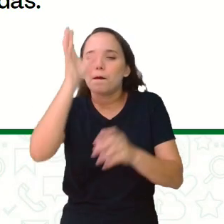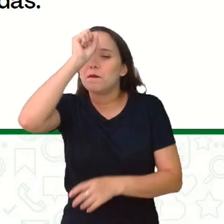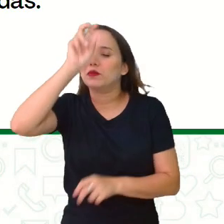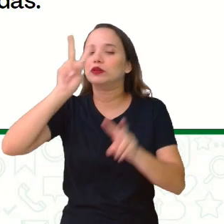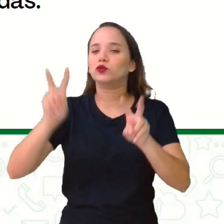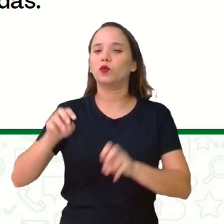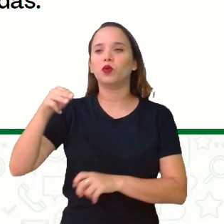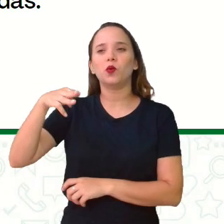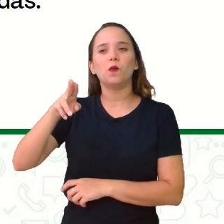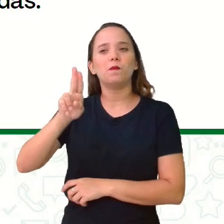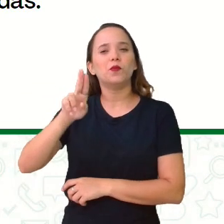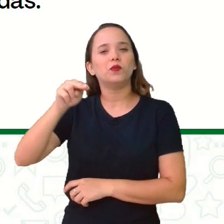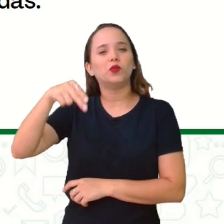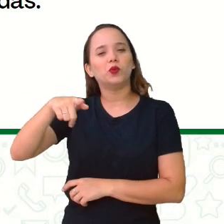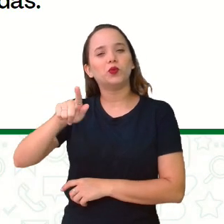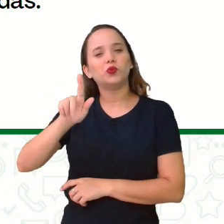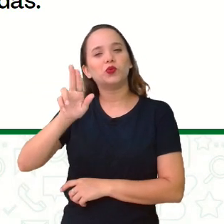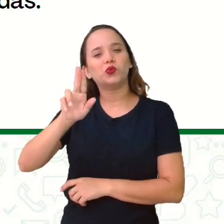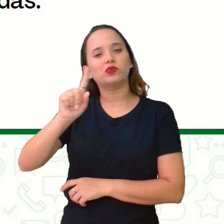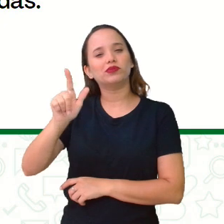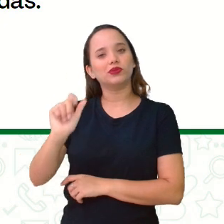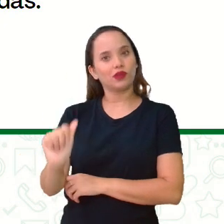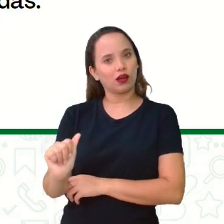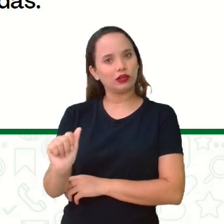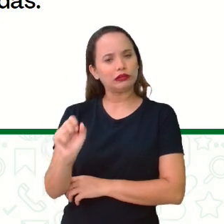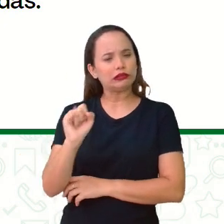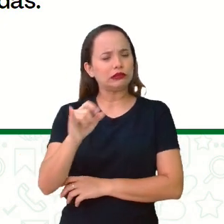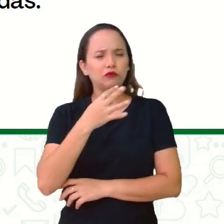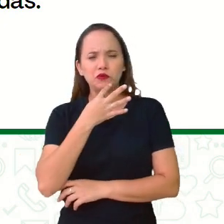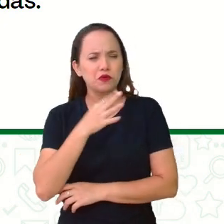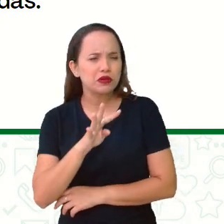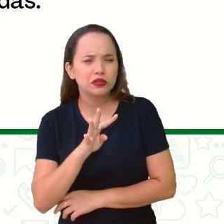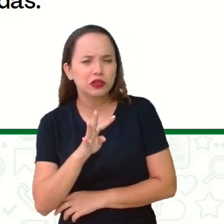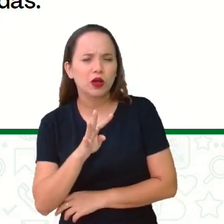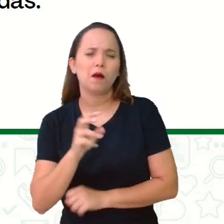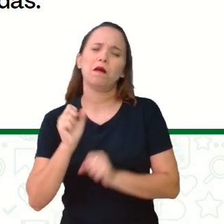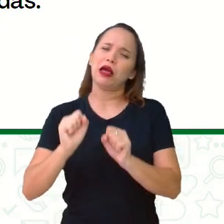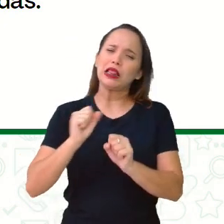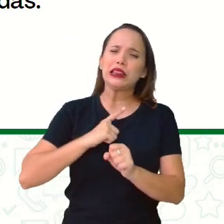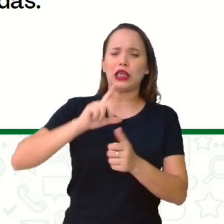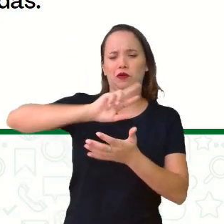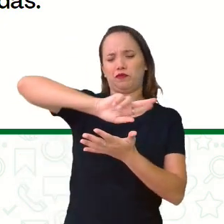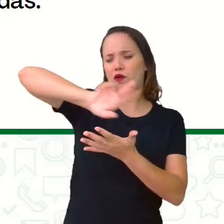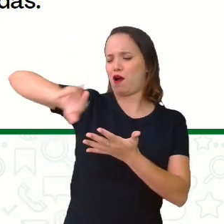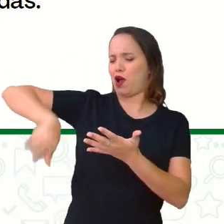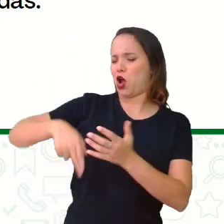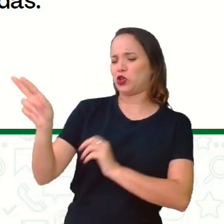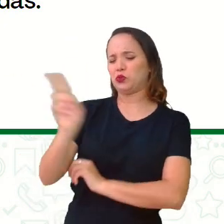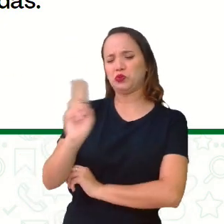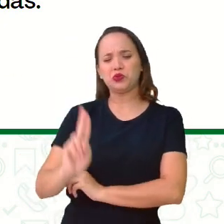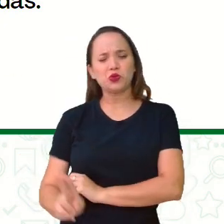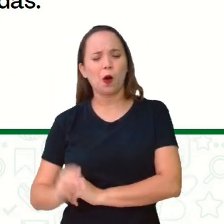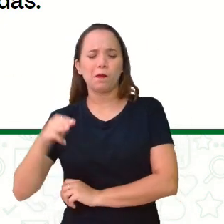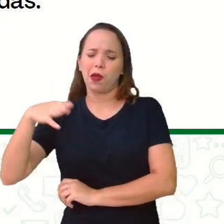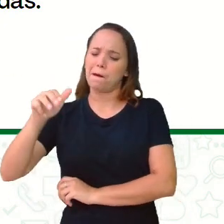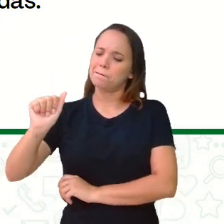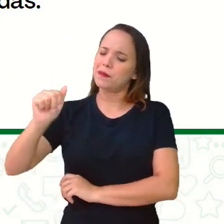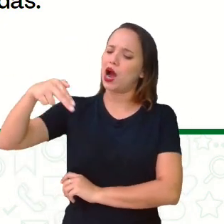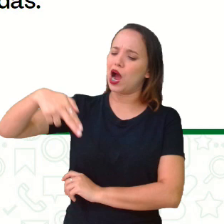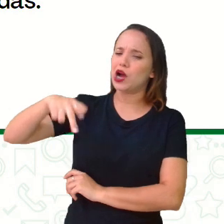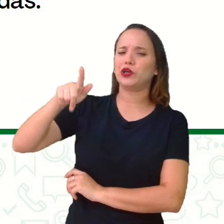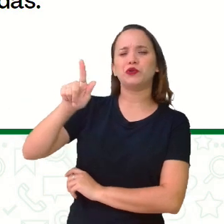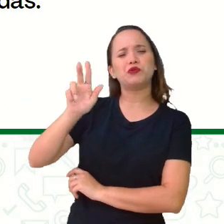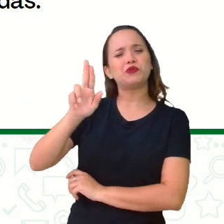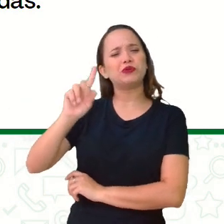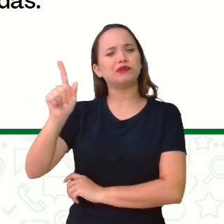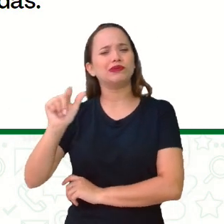munguzá. Eita, quem é que não conhece munguzá? Se não é munguzá, é manguzá, né? Mungunzá, né? Qualquer maneira que a gente